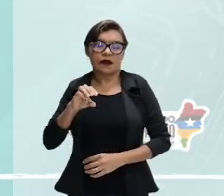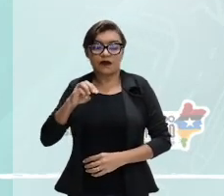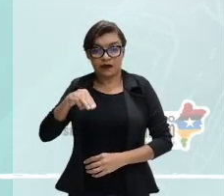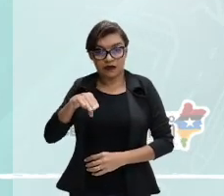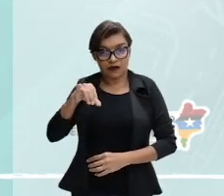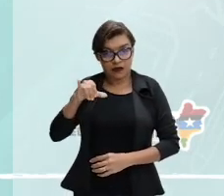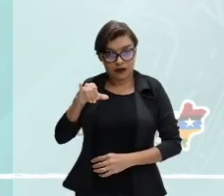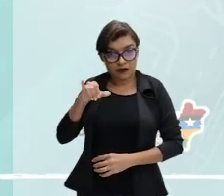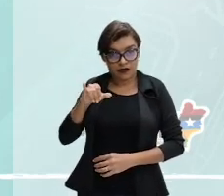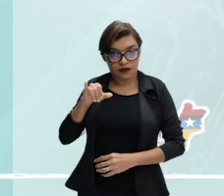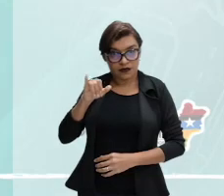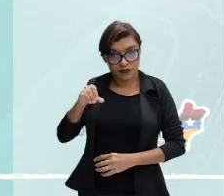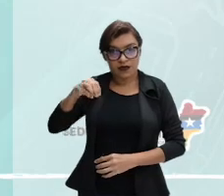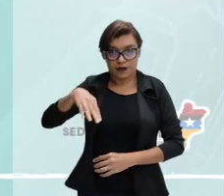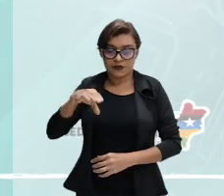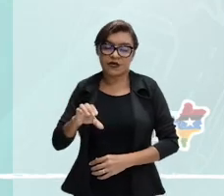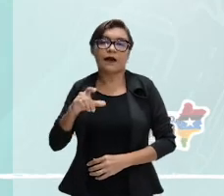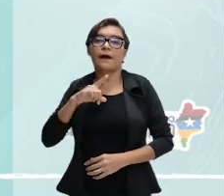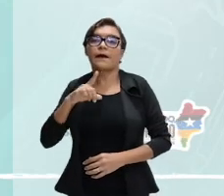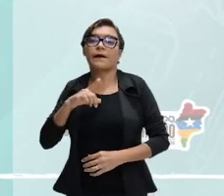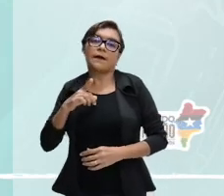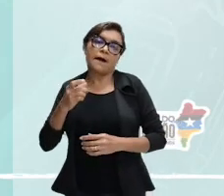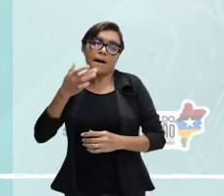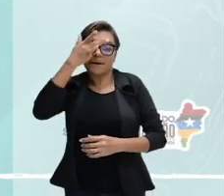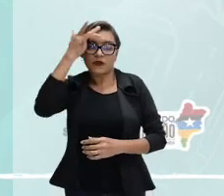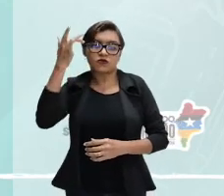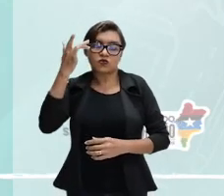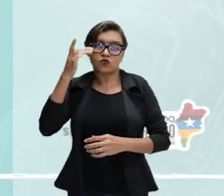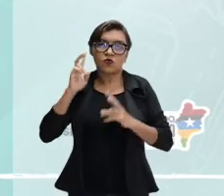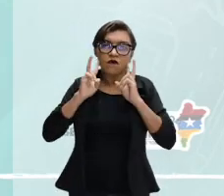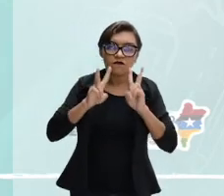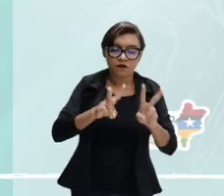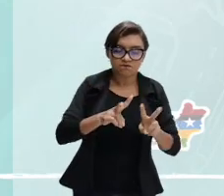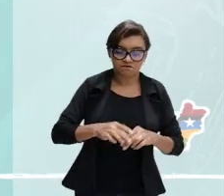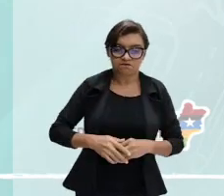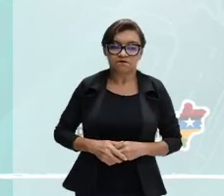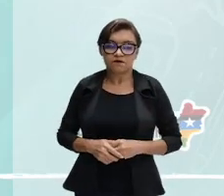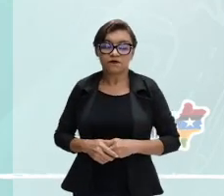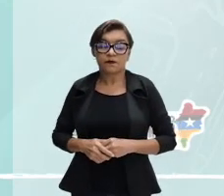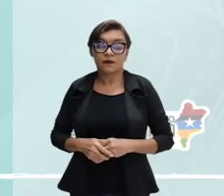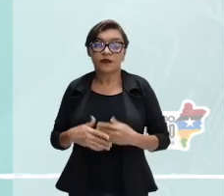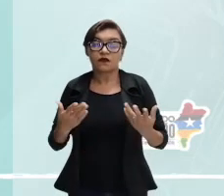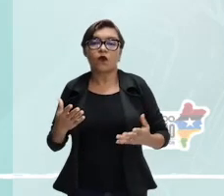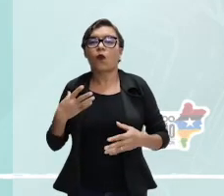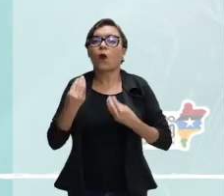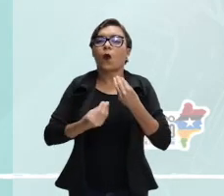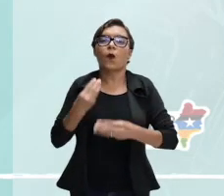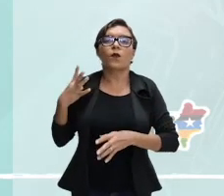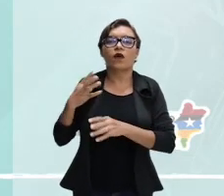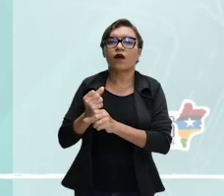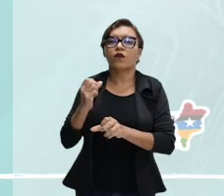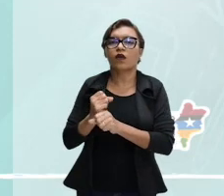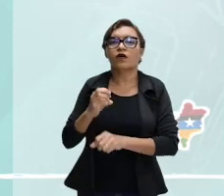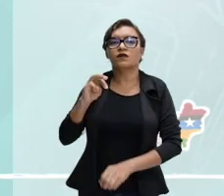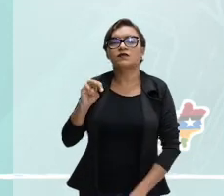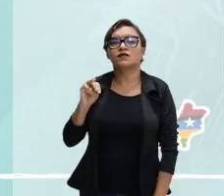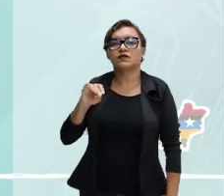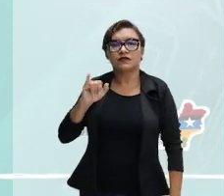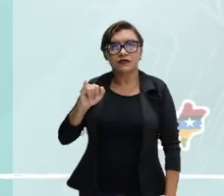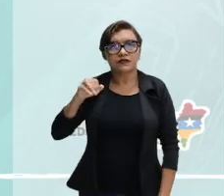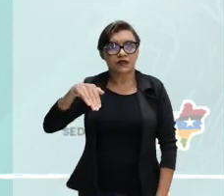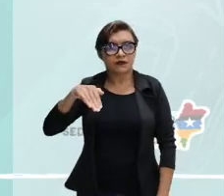ideal, acima ou abaixo do peso desejado. Então, está aqui, ó. Como calcular o IMC? É uma